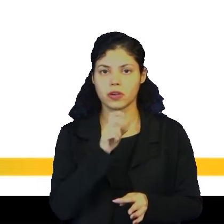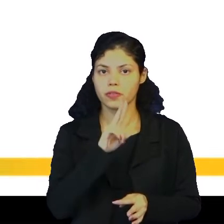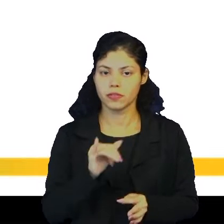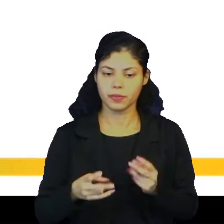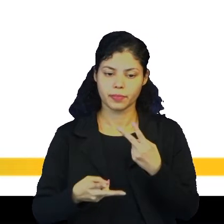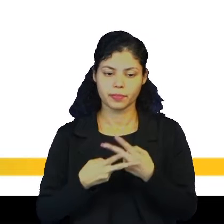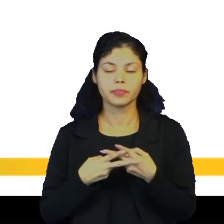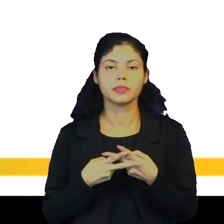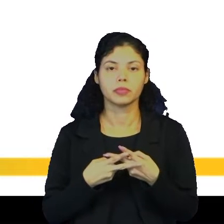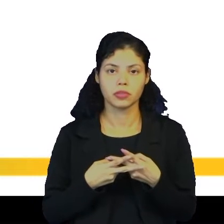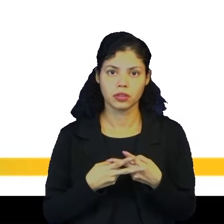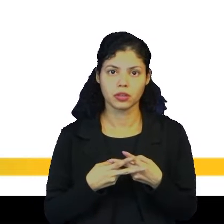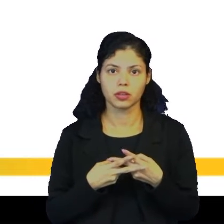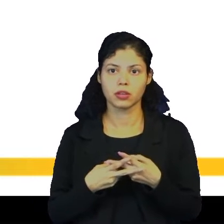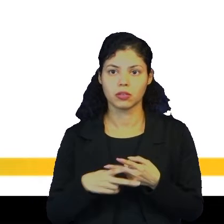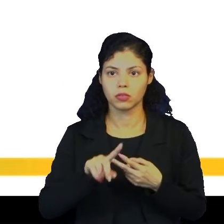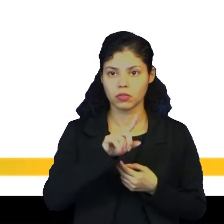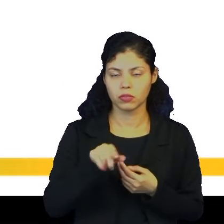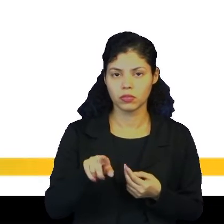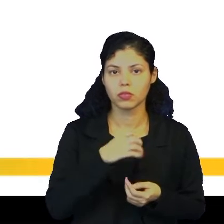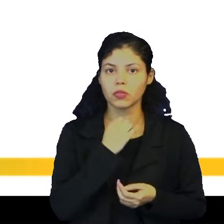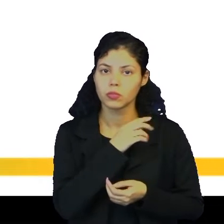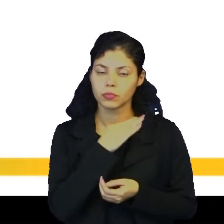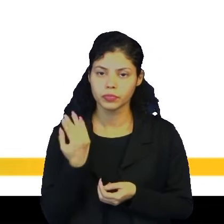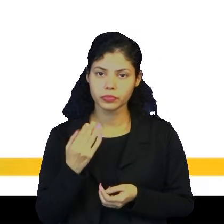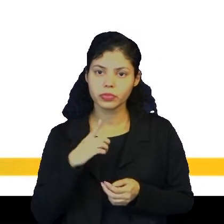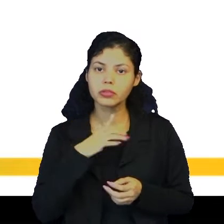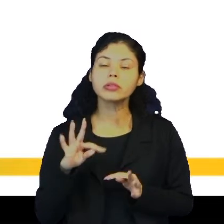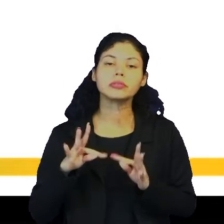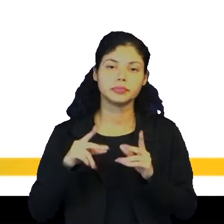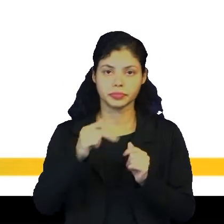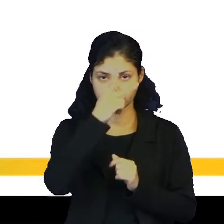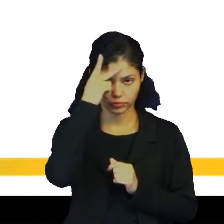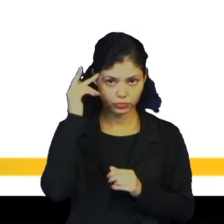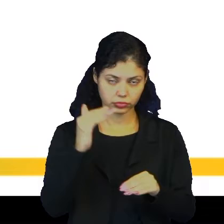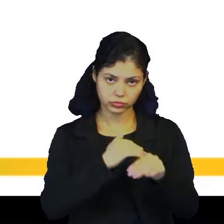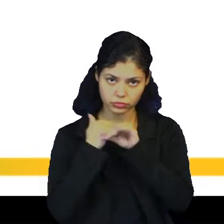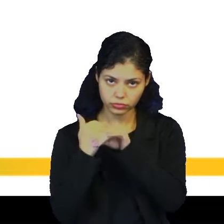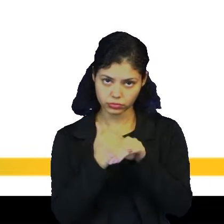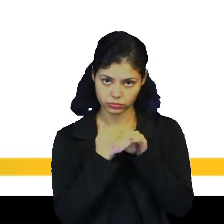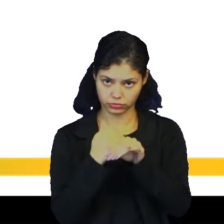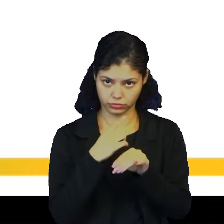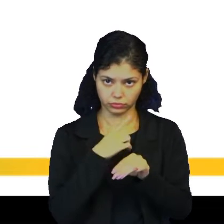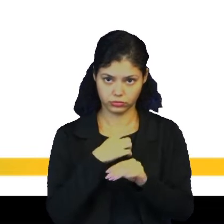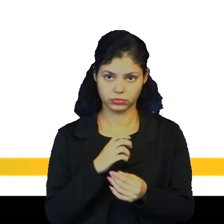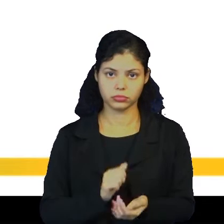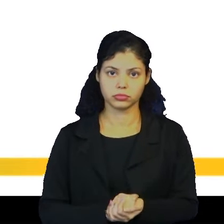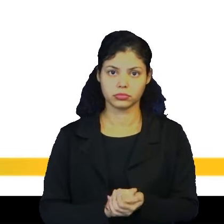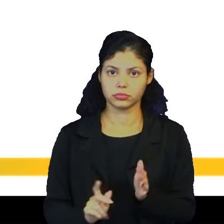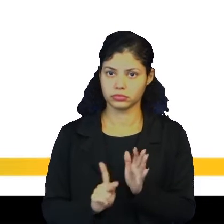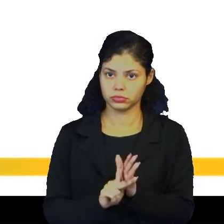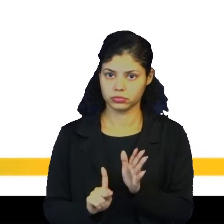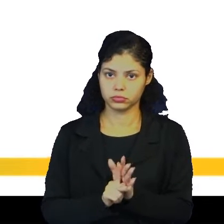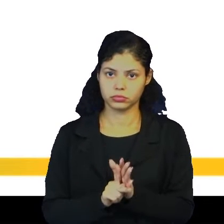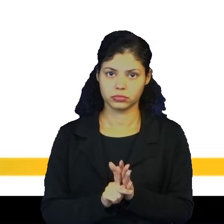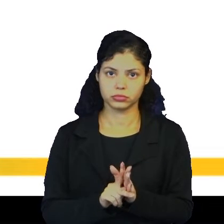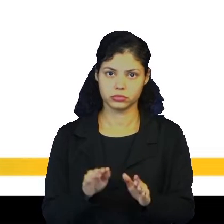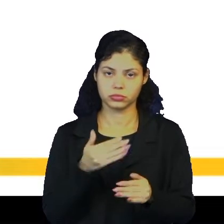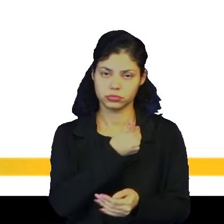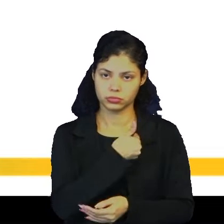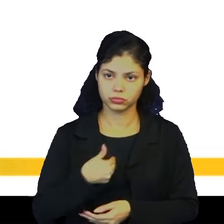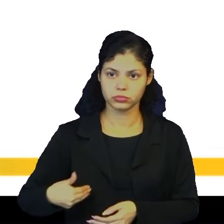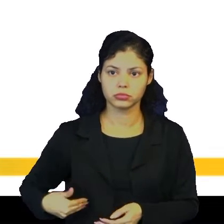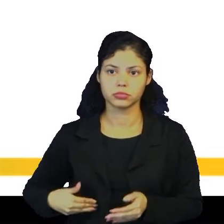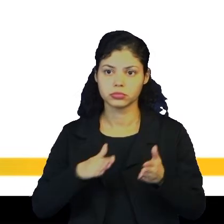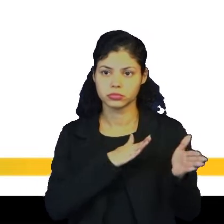arbitrariamente preso, detido ou exilado, né? Toda pessoa tem direito em plena igualdade a uma audiência justa e pública